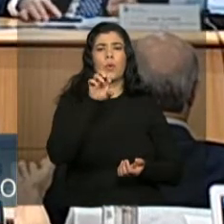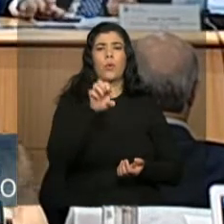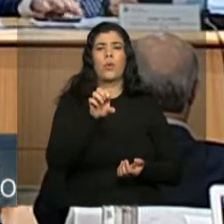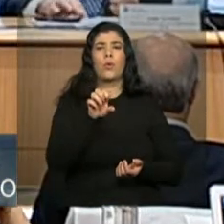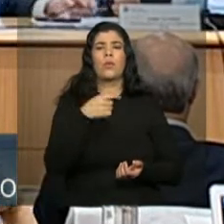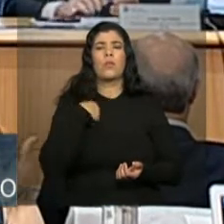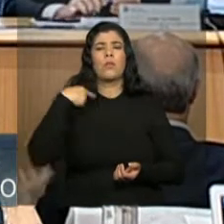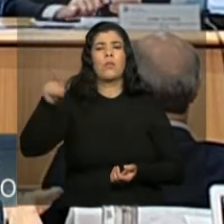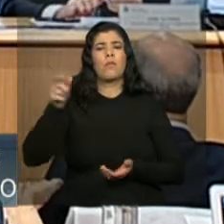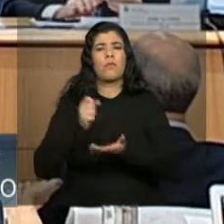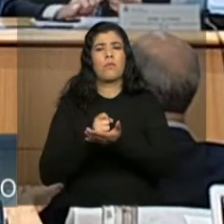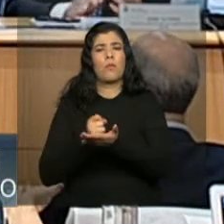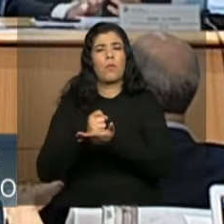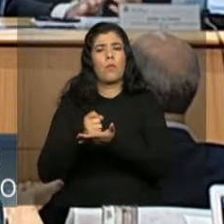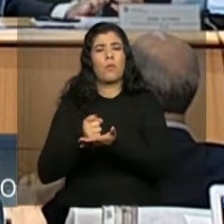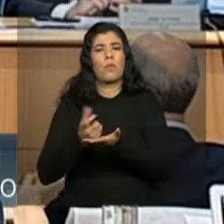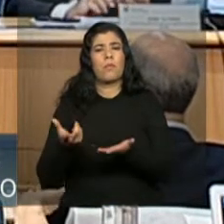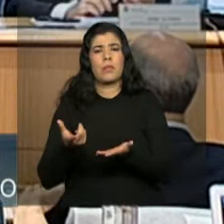olá olá